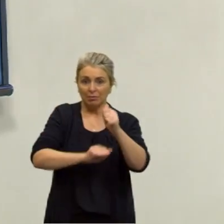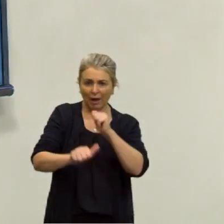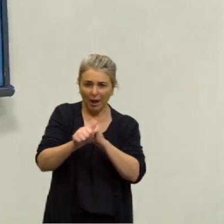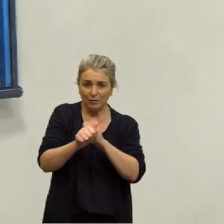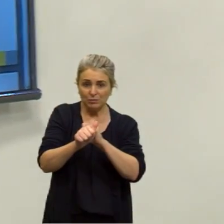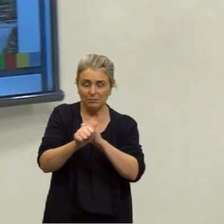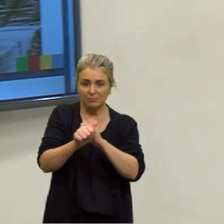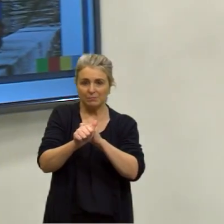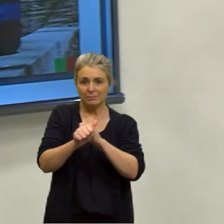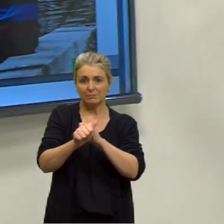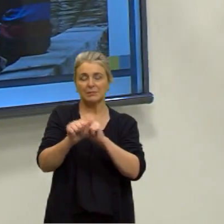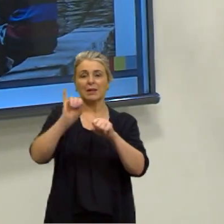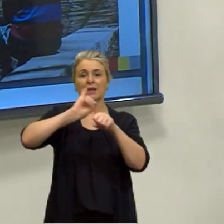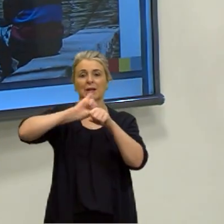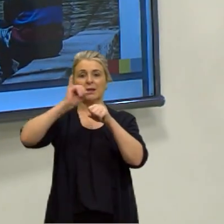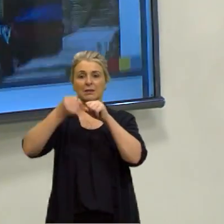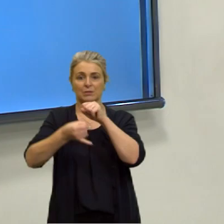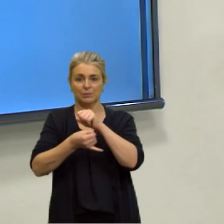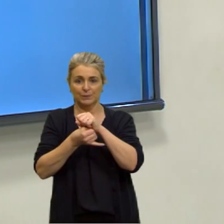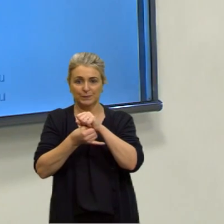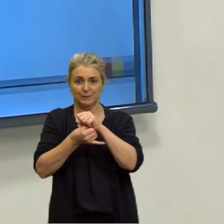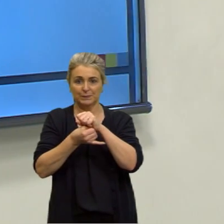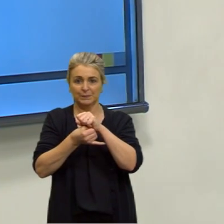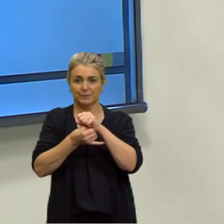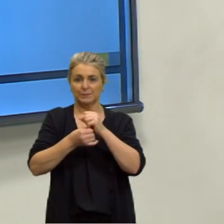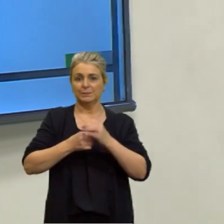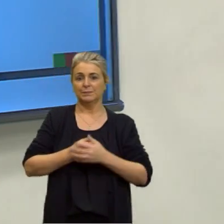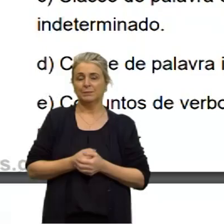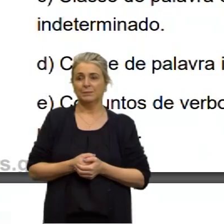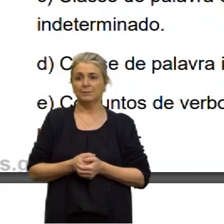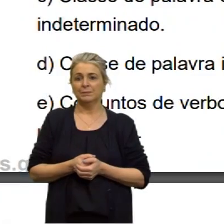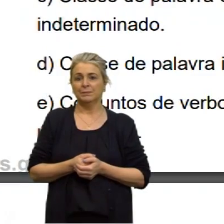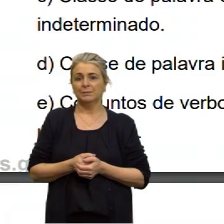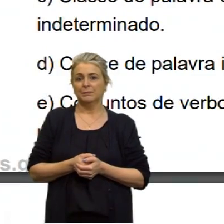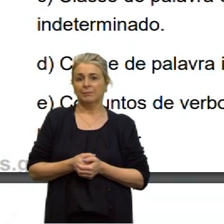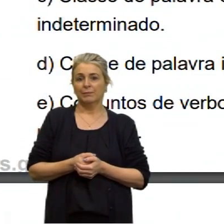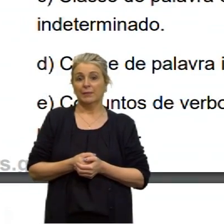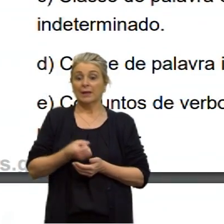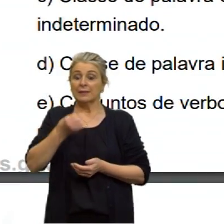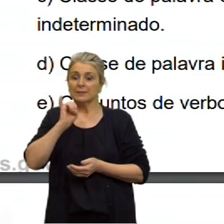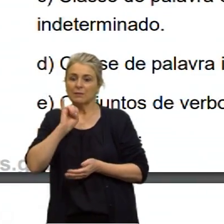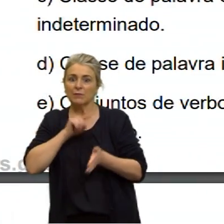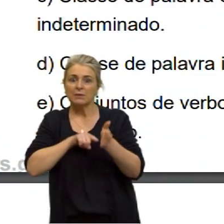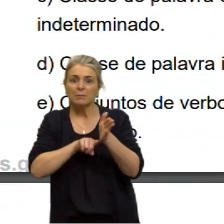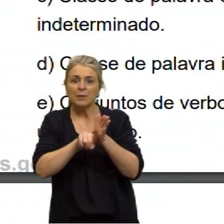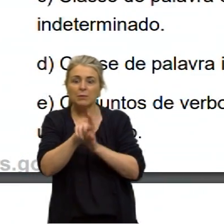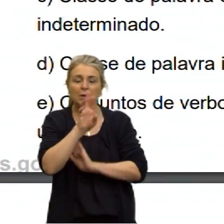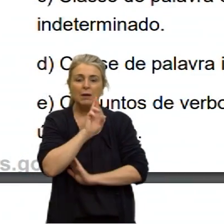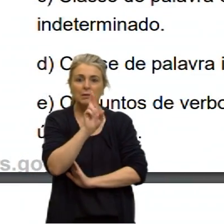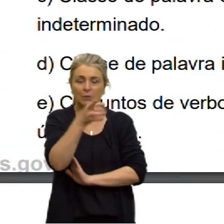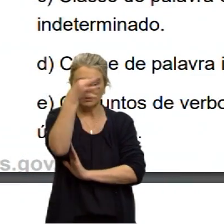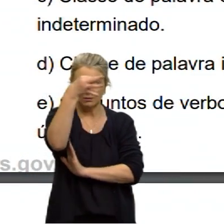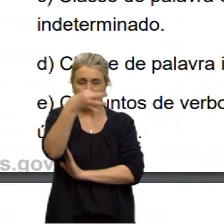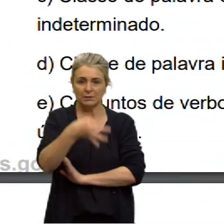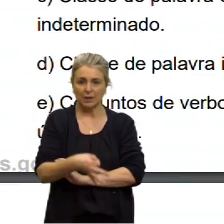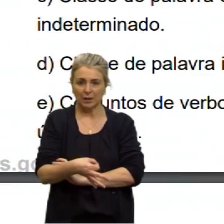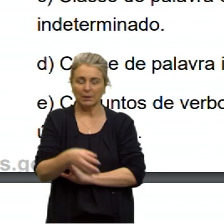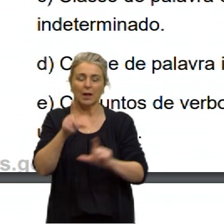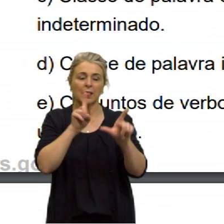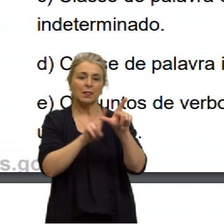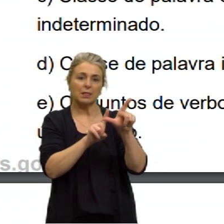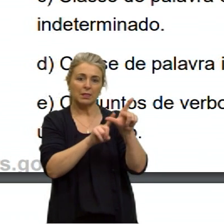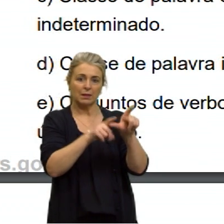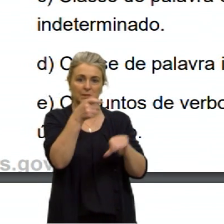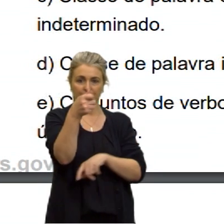tudo isso é adjetivo e vamos para o próximo se esta fosse a nossa questão a resposta correta seria